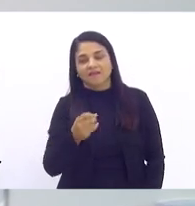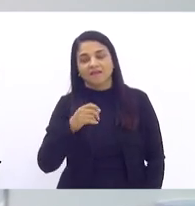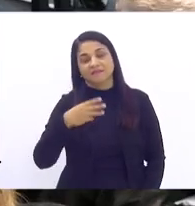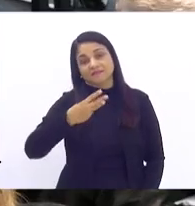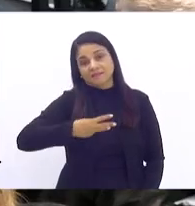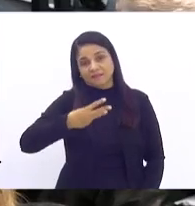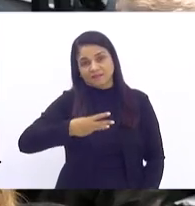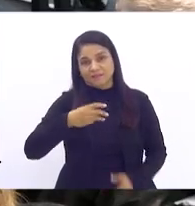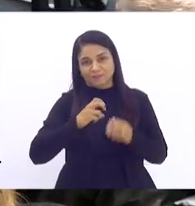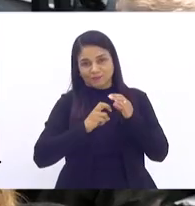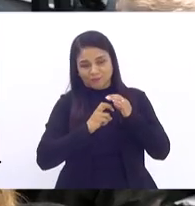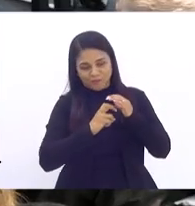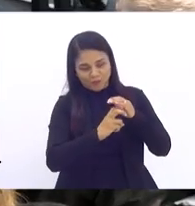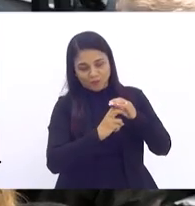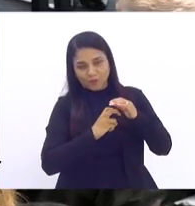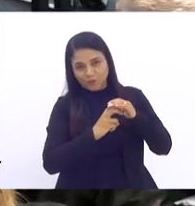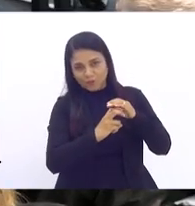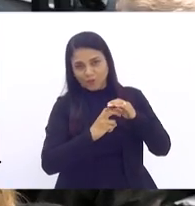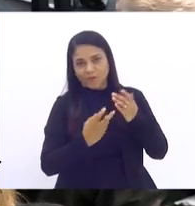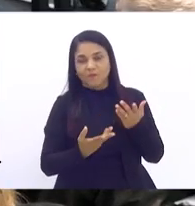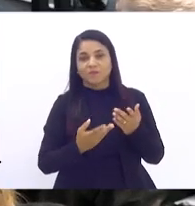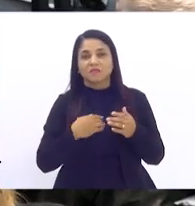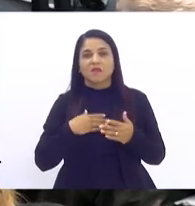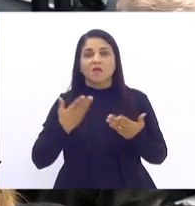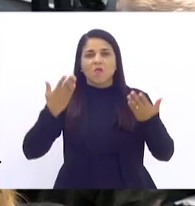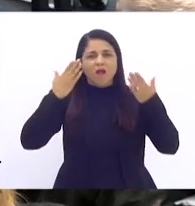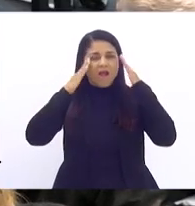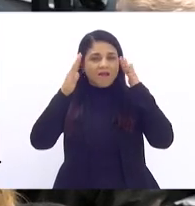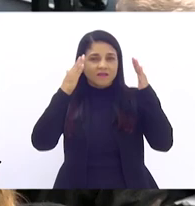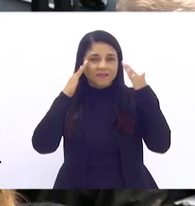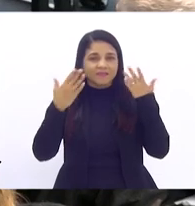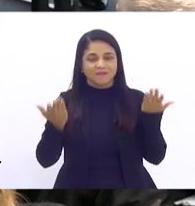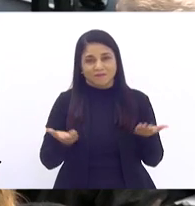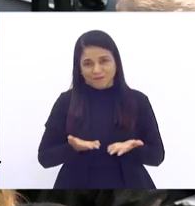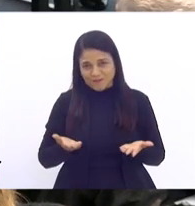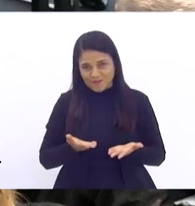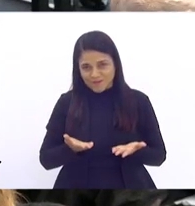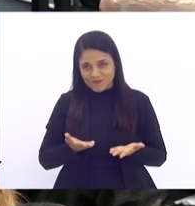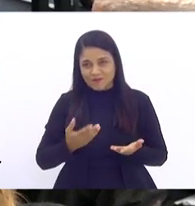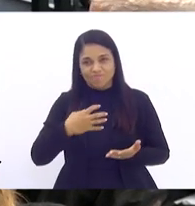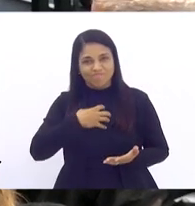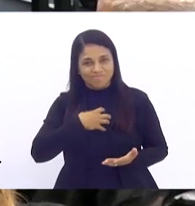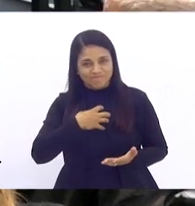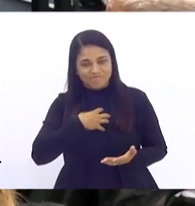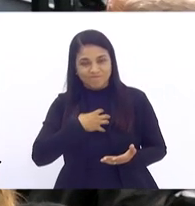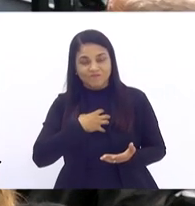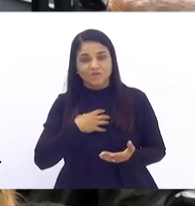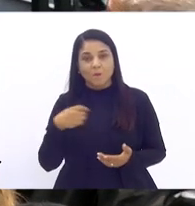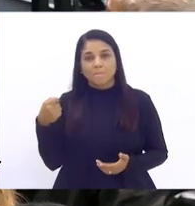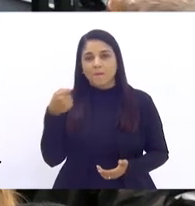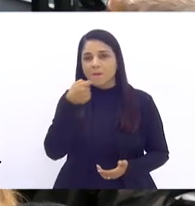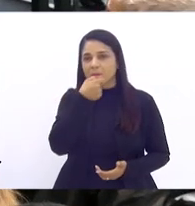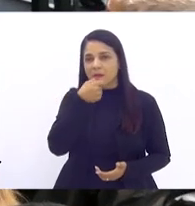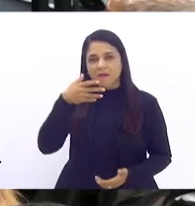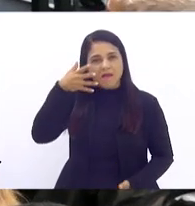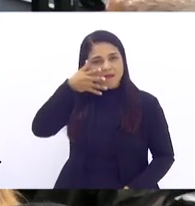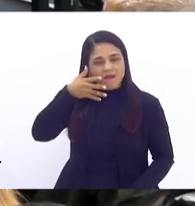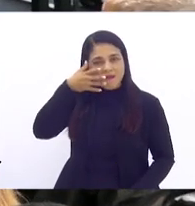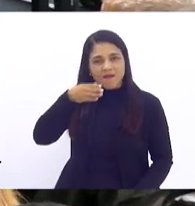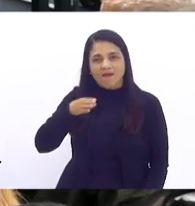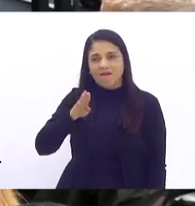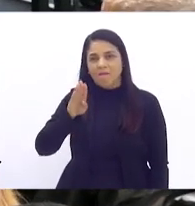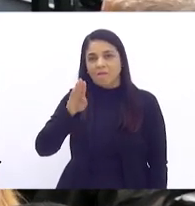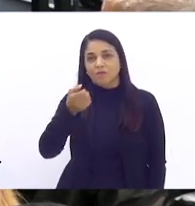altinel então com alegria aqui agora a gente vai ter o prazer de ouvir a doutora Berenice